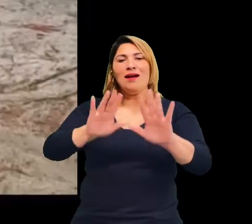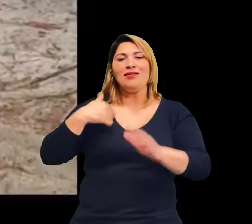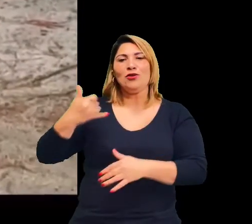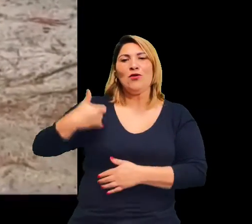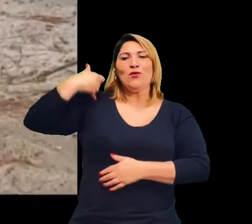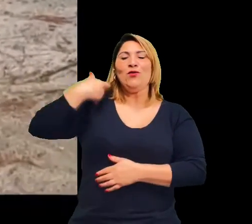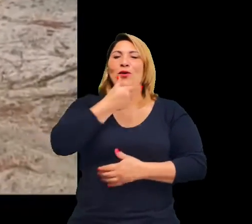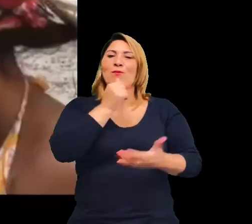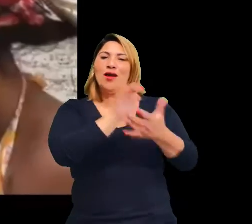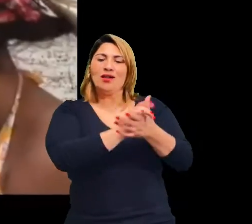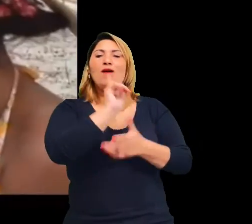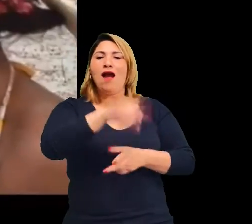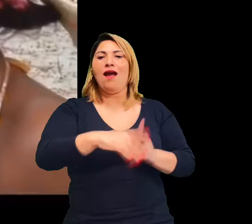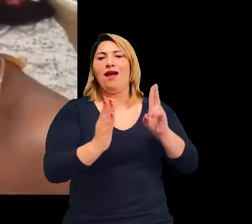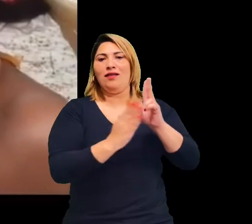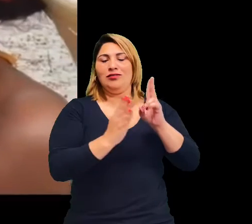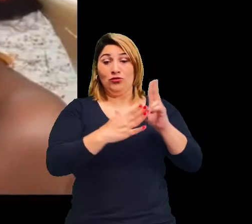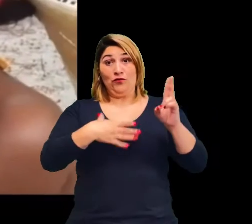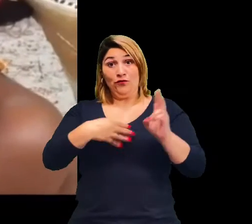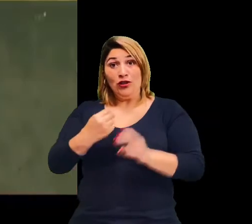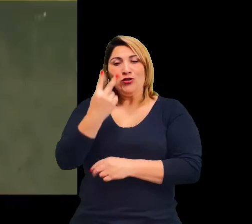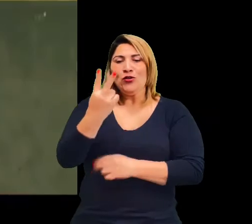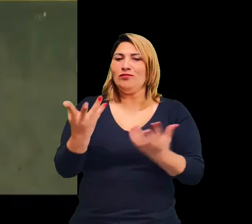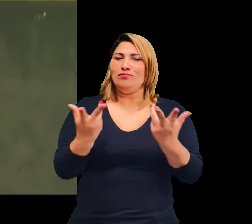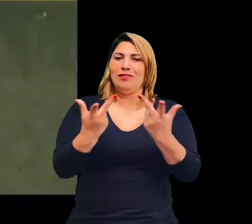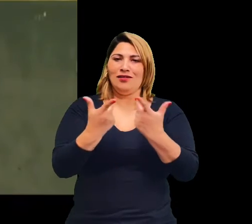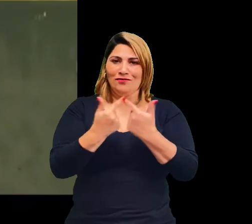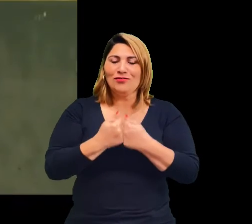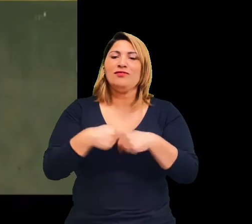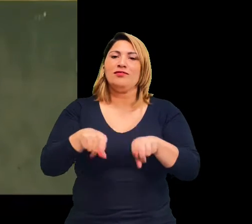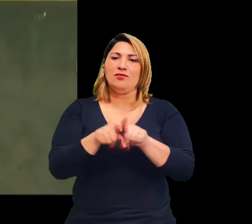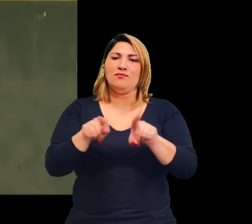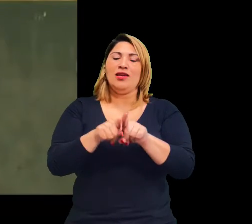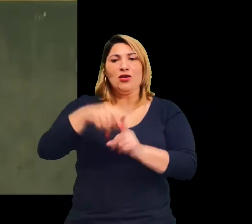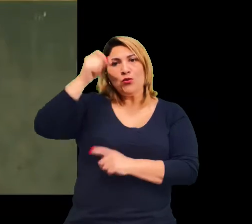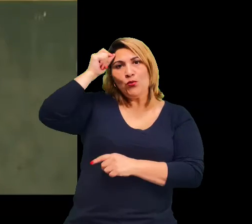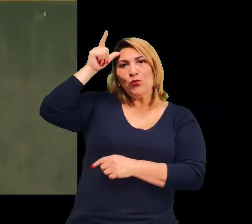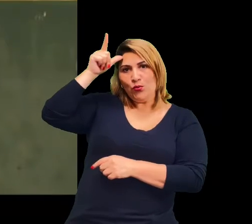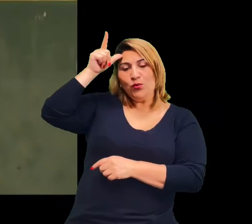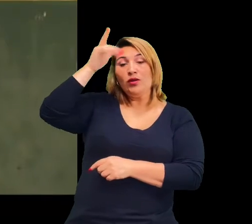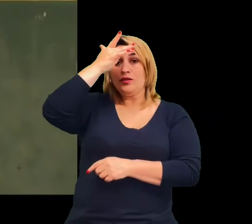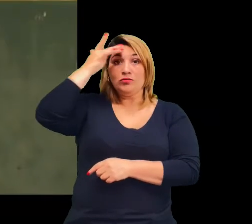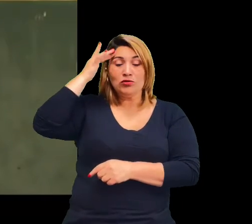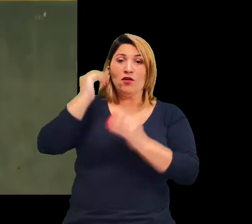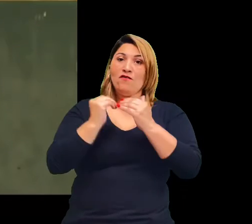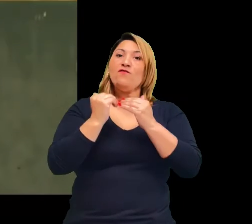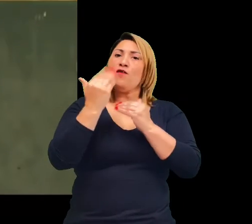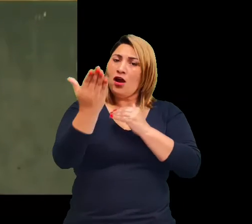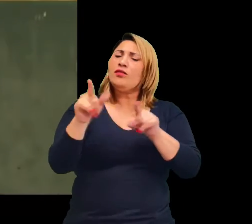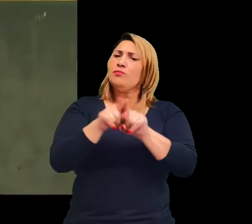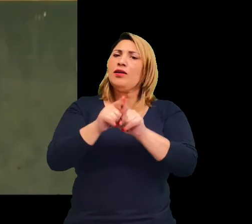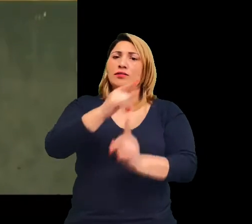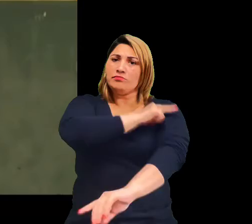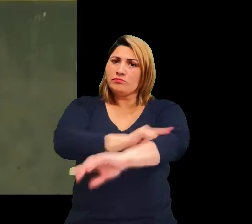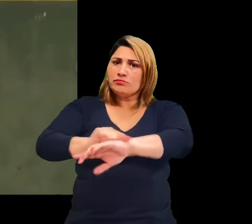esposo índio, de ter 2 filhos maravilhosos também. E é uma cultura que as pessoas lá de fora respeitam muito a nossa cultura,